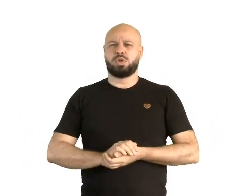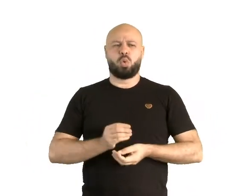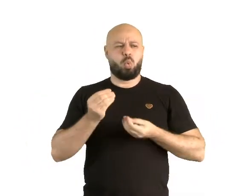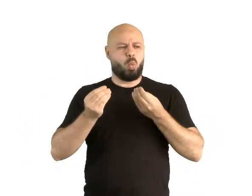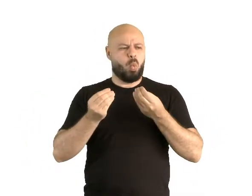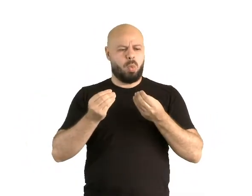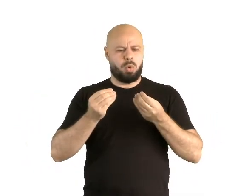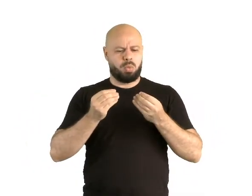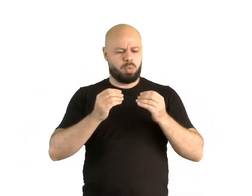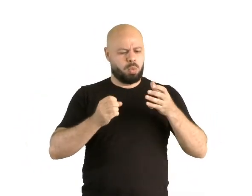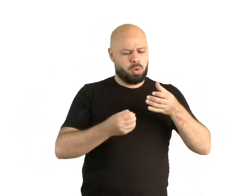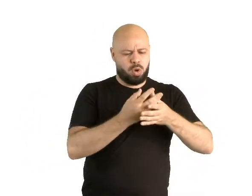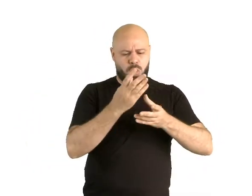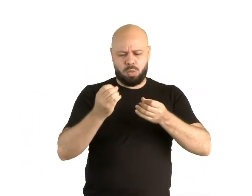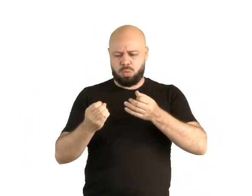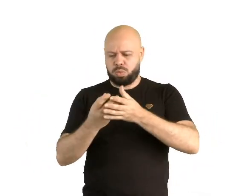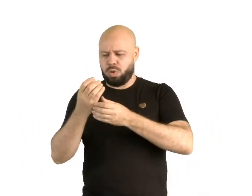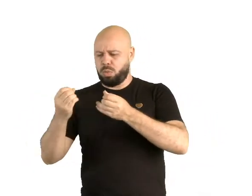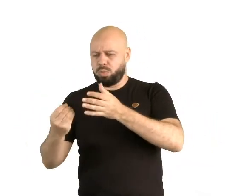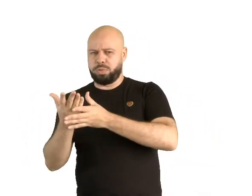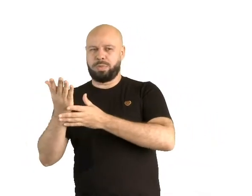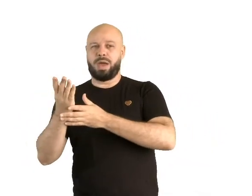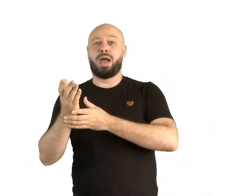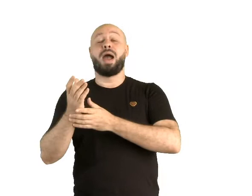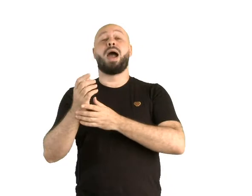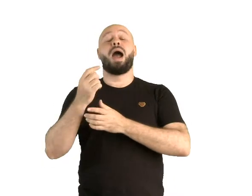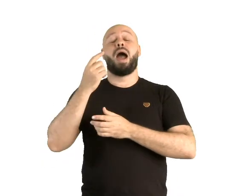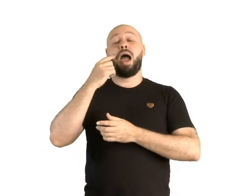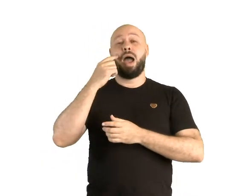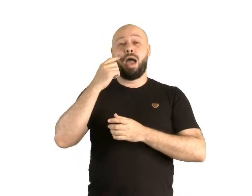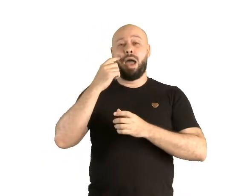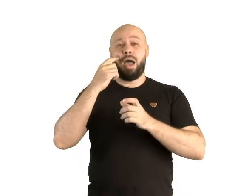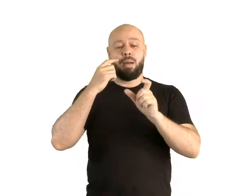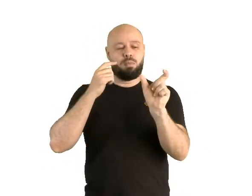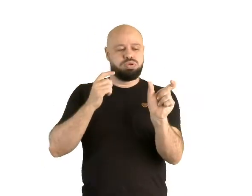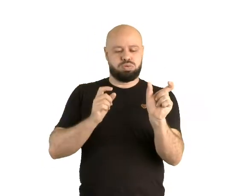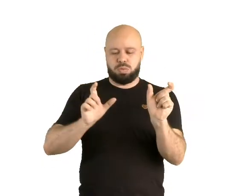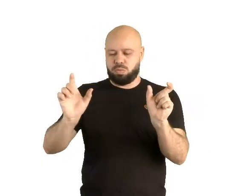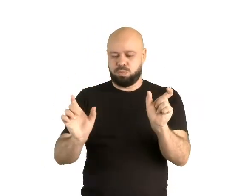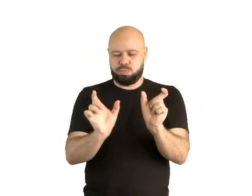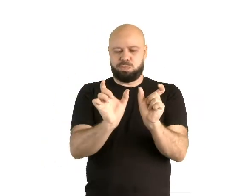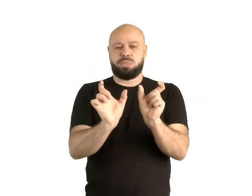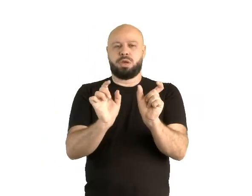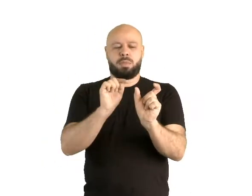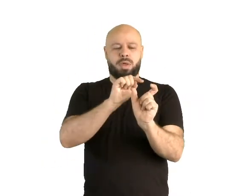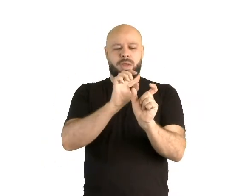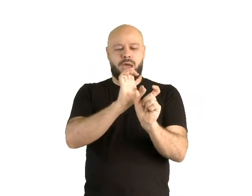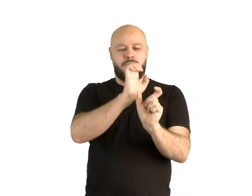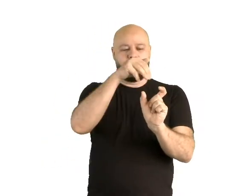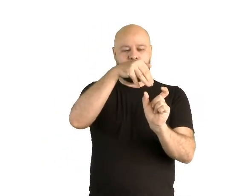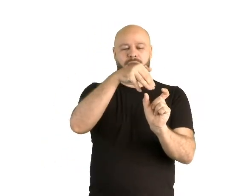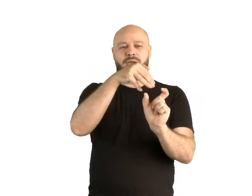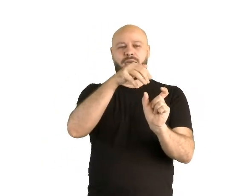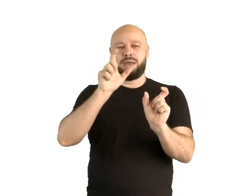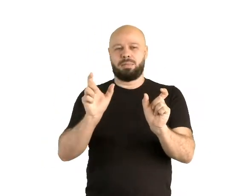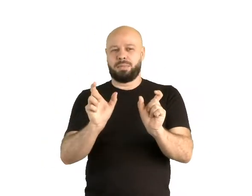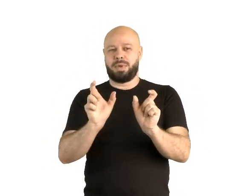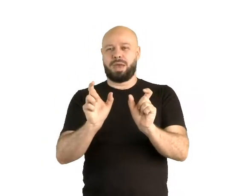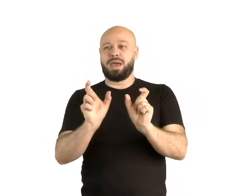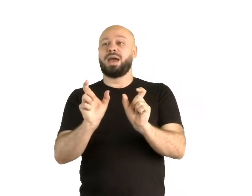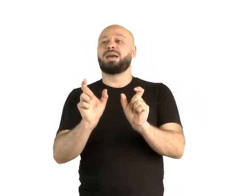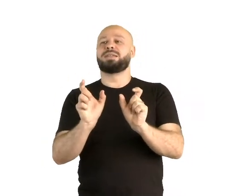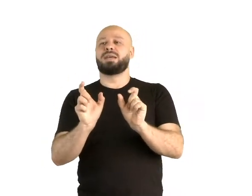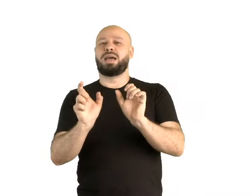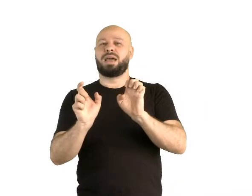nisso? Juntando, unindo o termo em mais